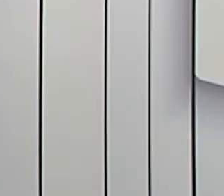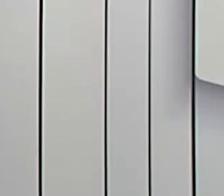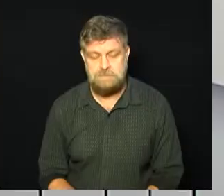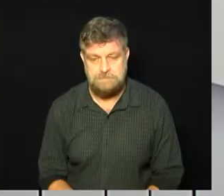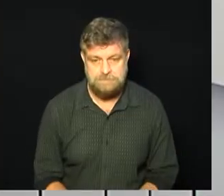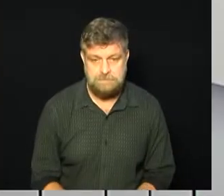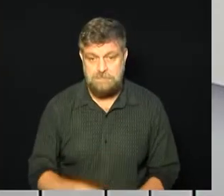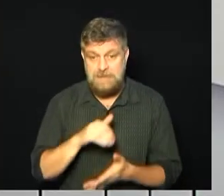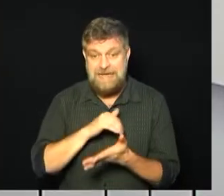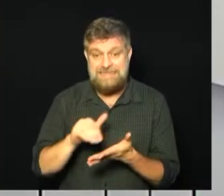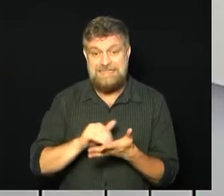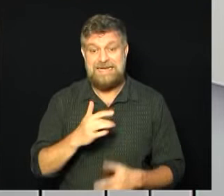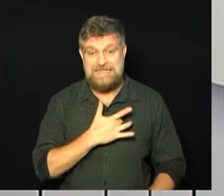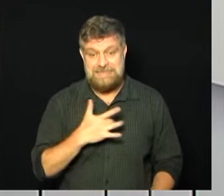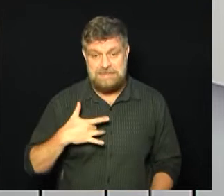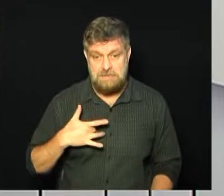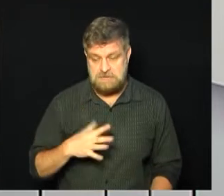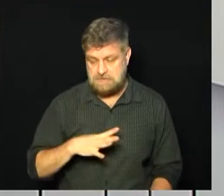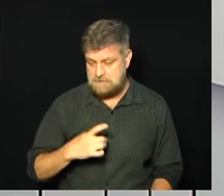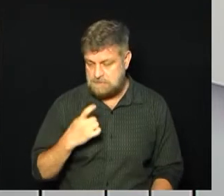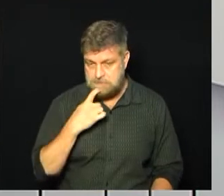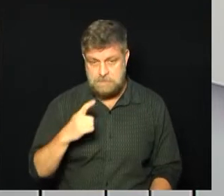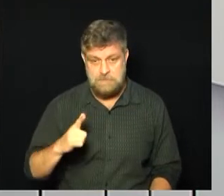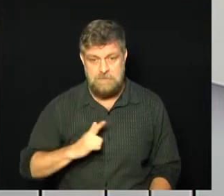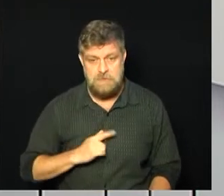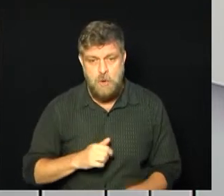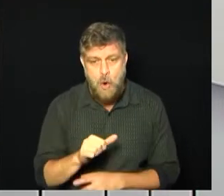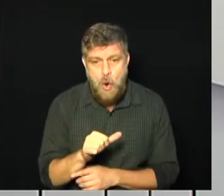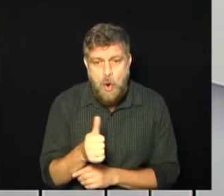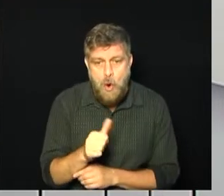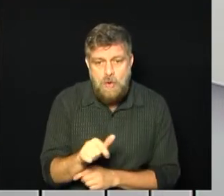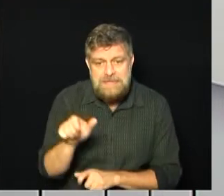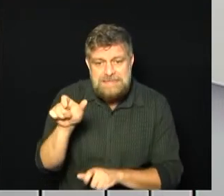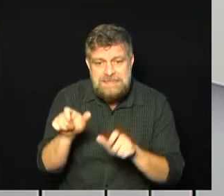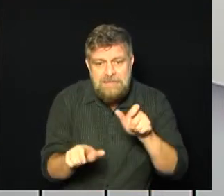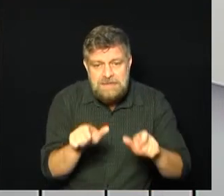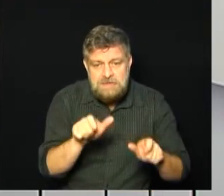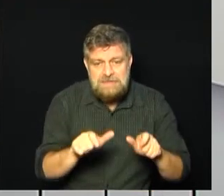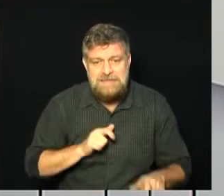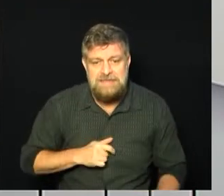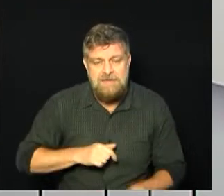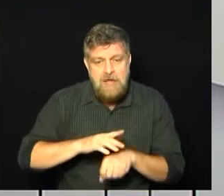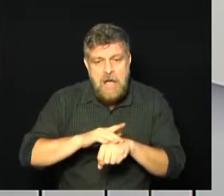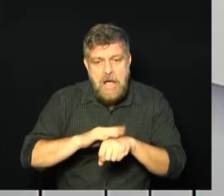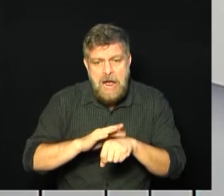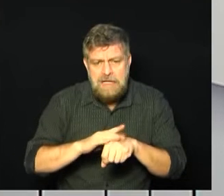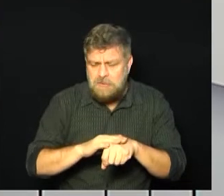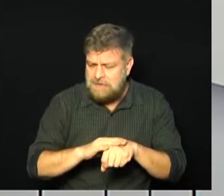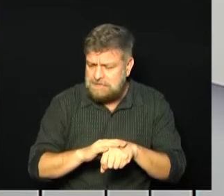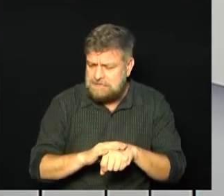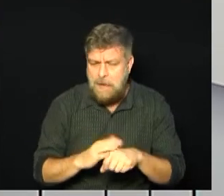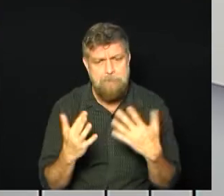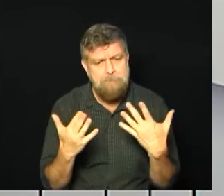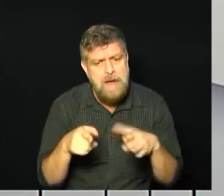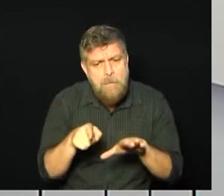A Secretaria de Saúde aqui de Campinas registrou 11 casos da síndrome mão-pé-boca neste mês de